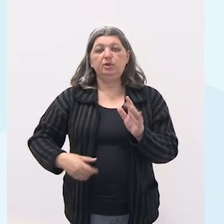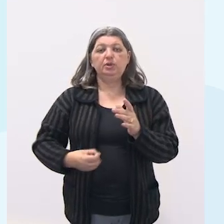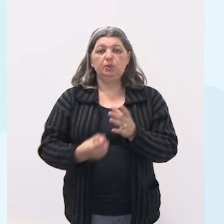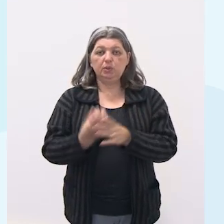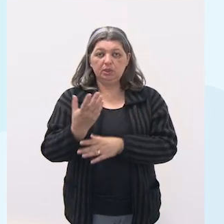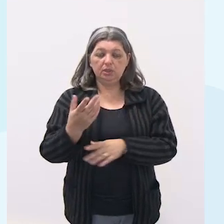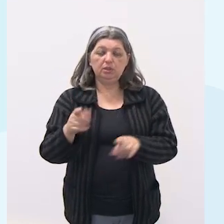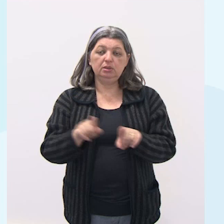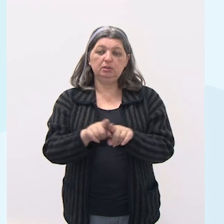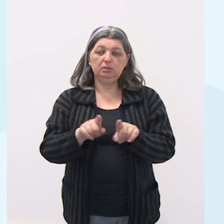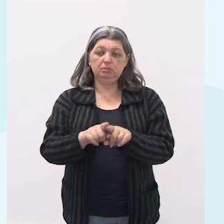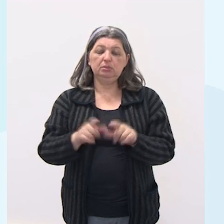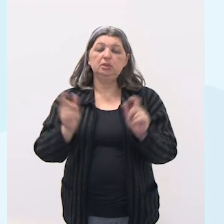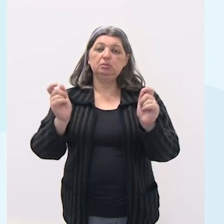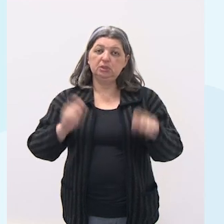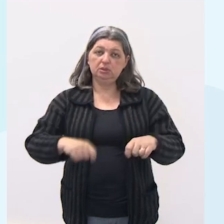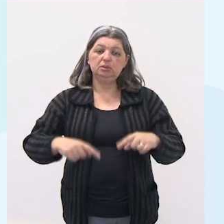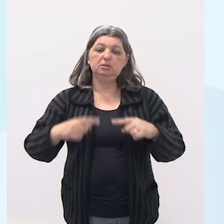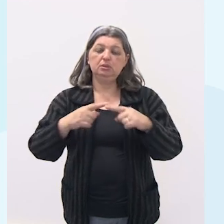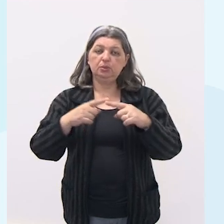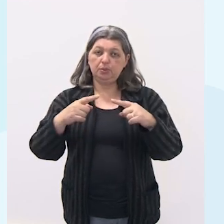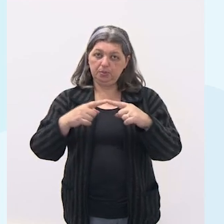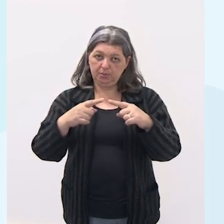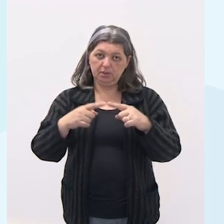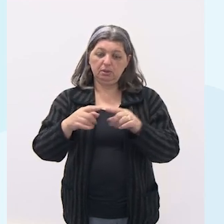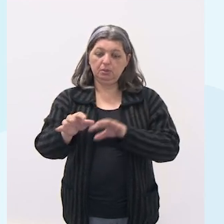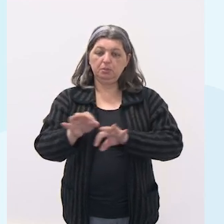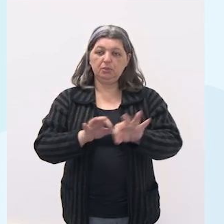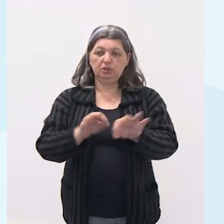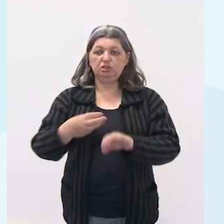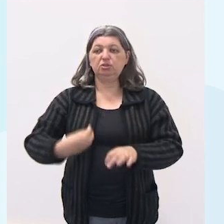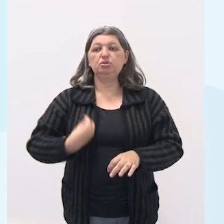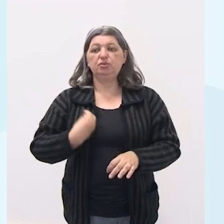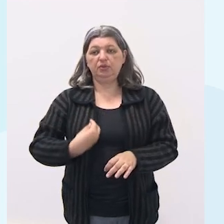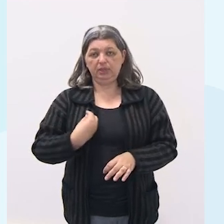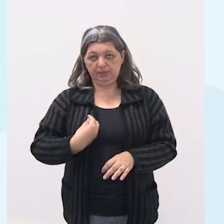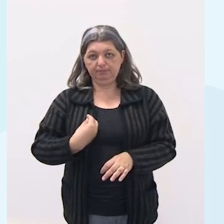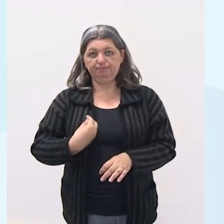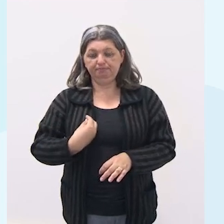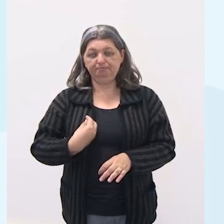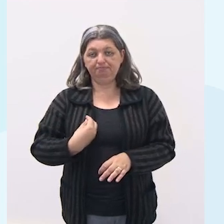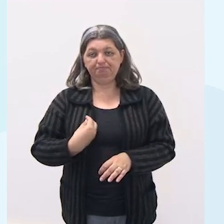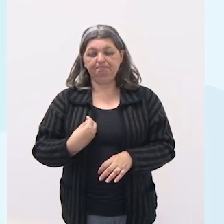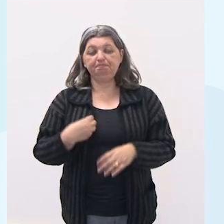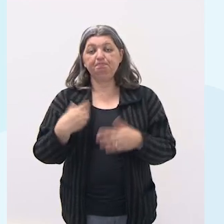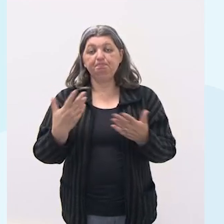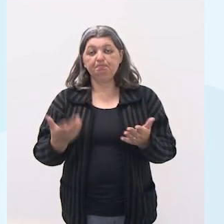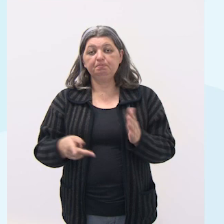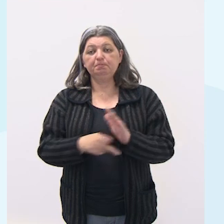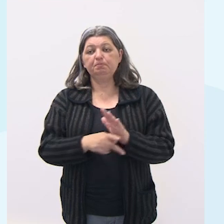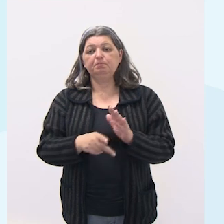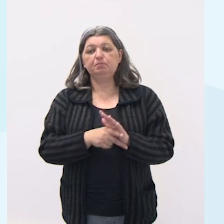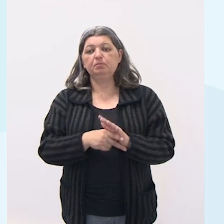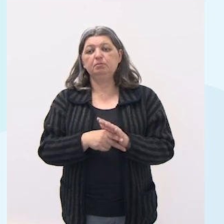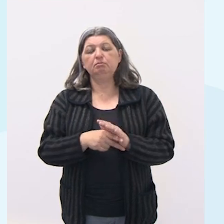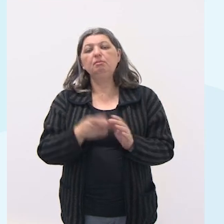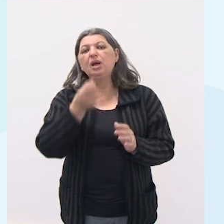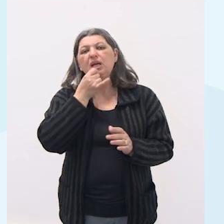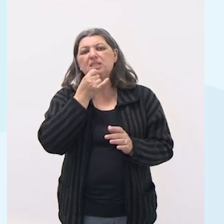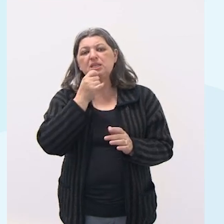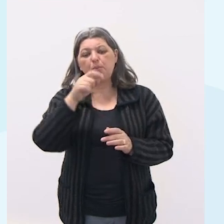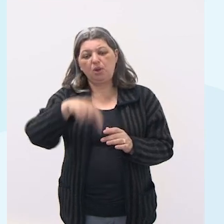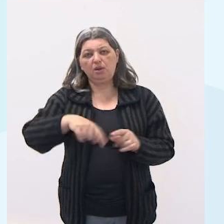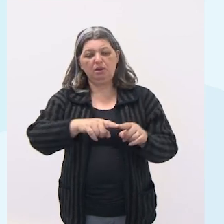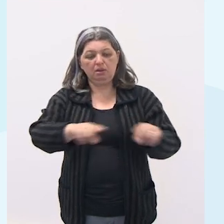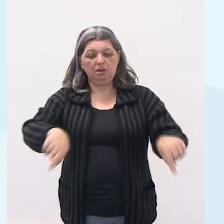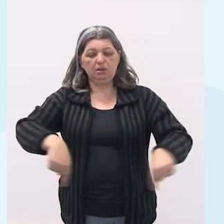compatíveis com os projetos de vida. Aqui é uma sala de atendimento.